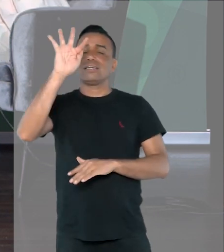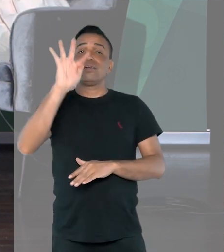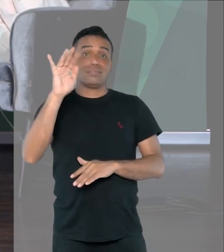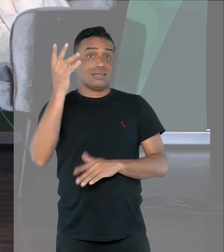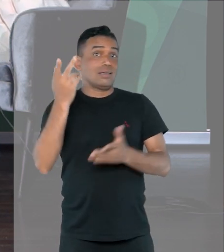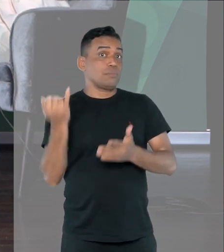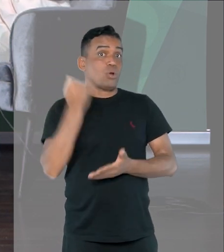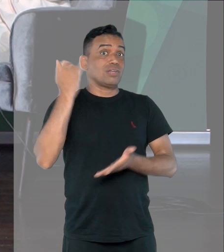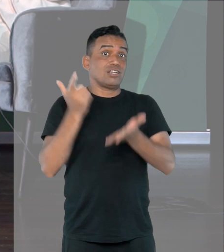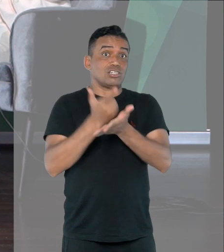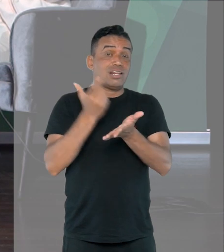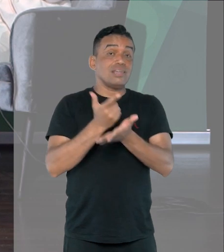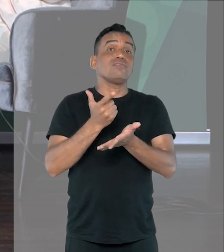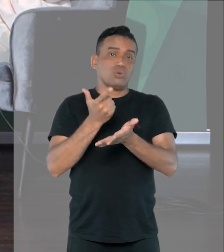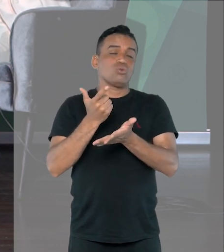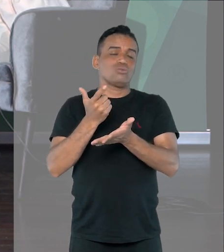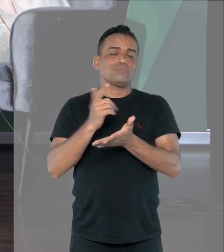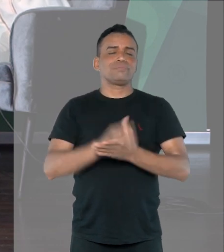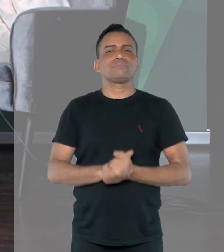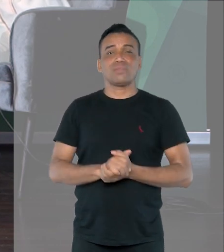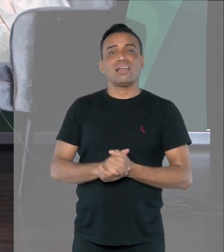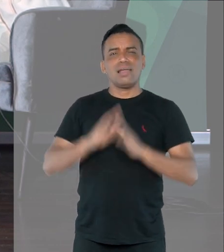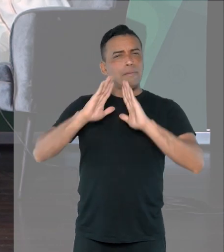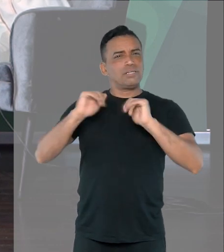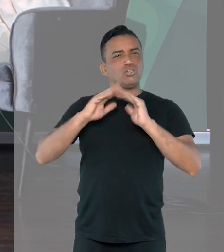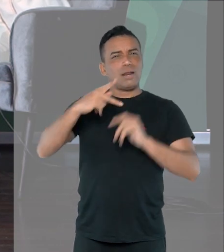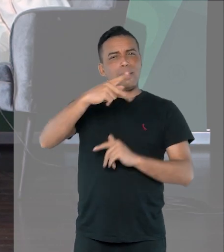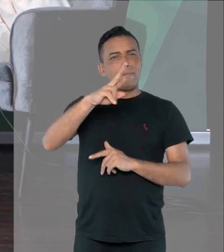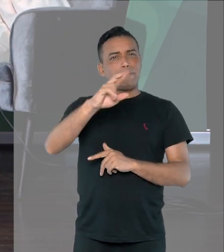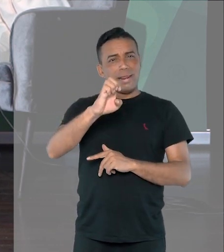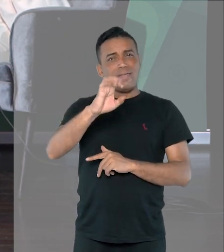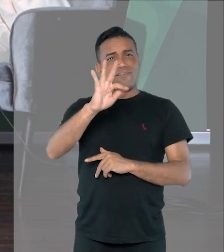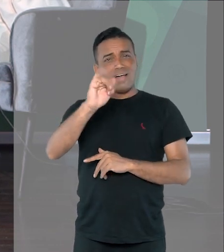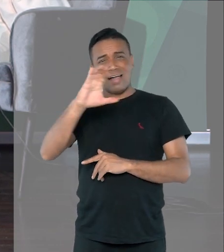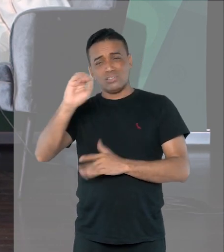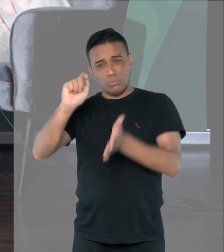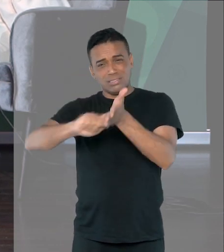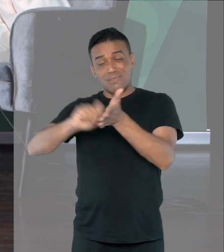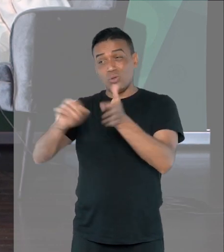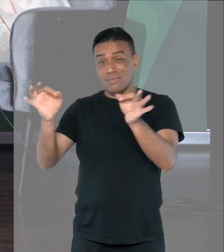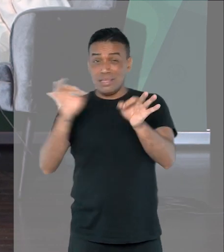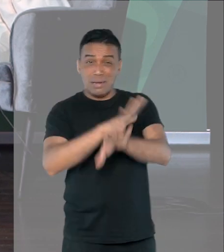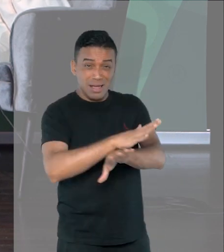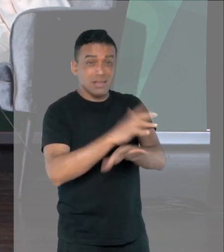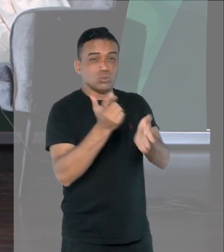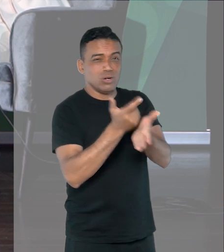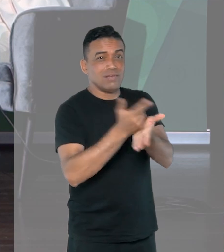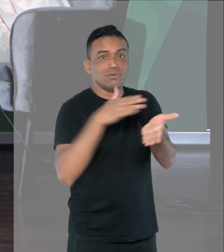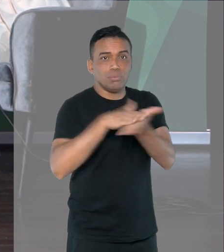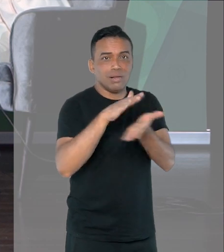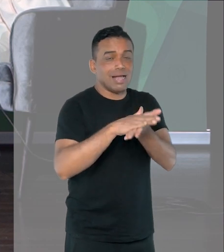Tarsila? Olha, está saindo um livro, a menina até me pediu para prefaciar, mas eu estava terminando um livro que eu espero lançar o ano que vem sobre história